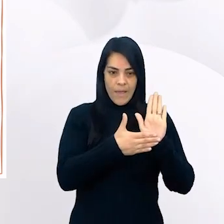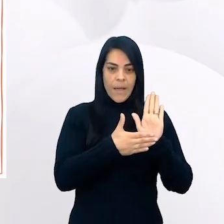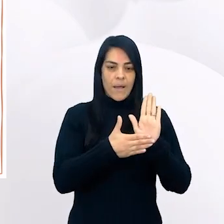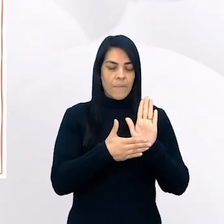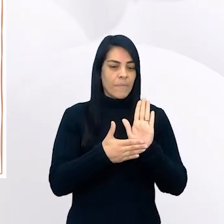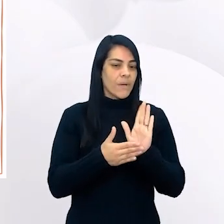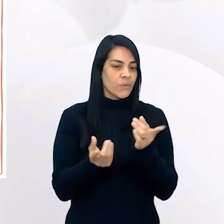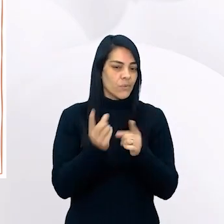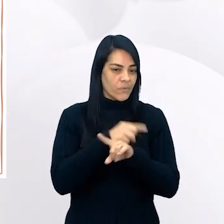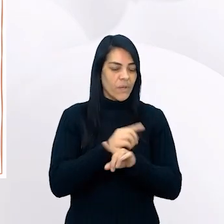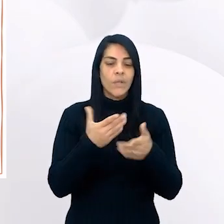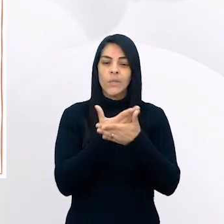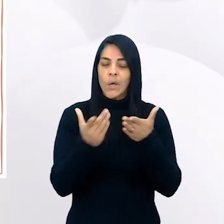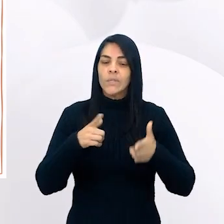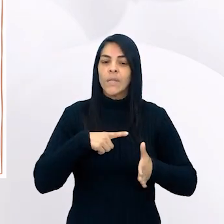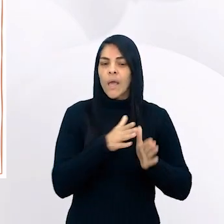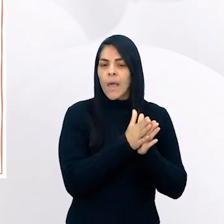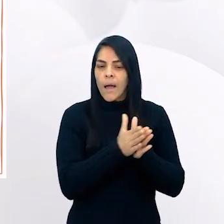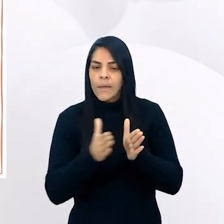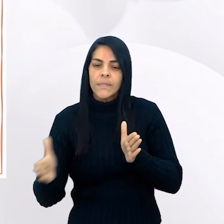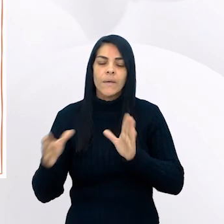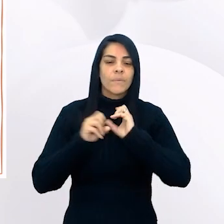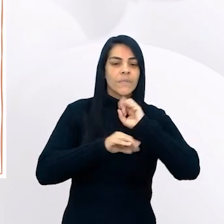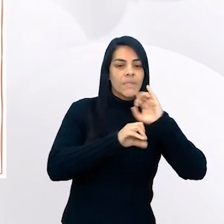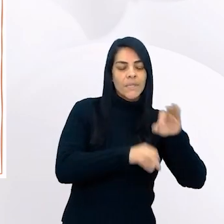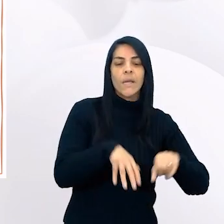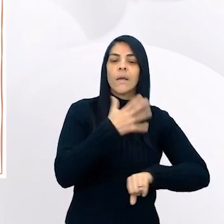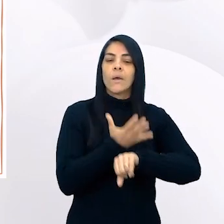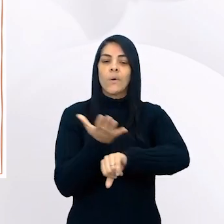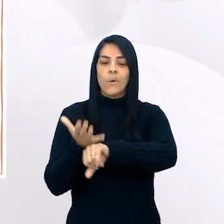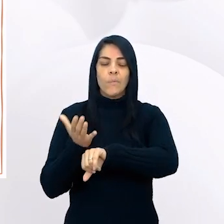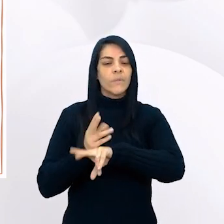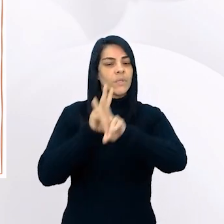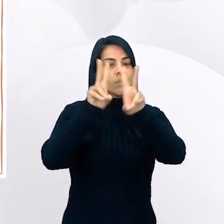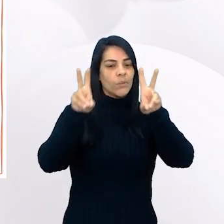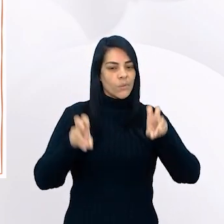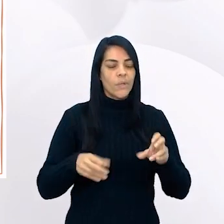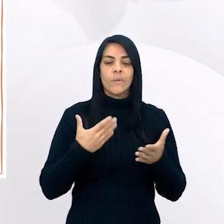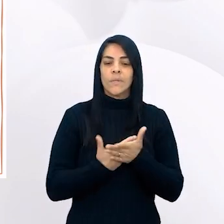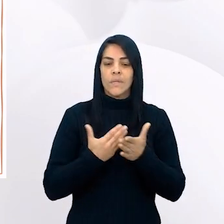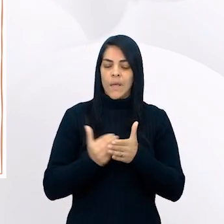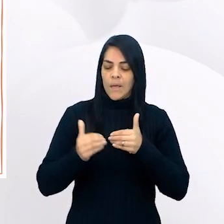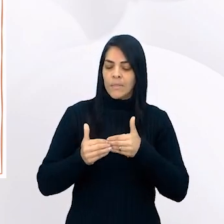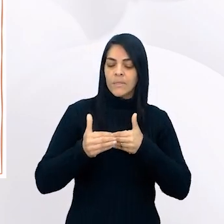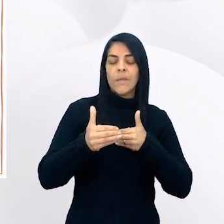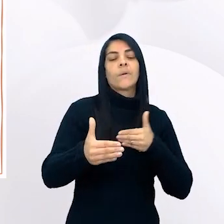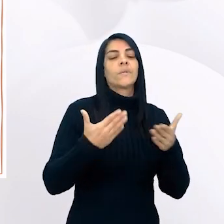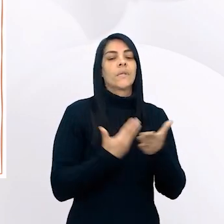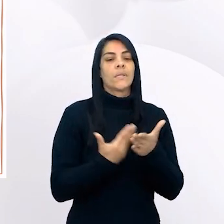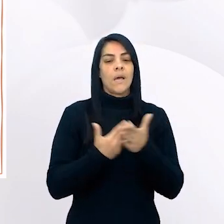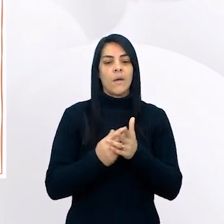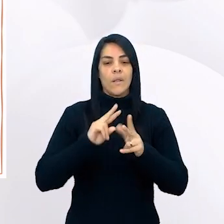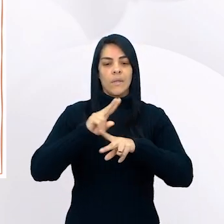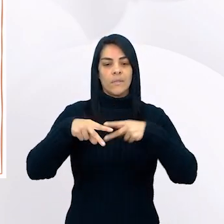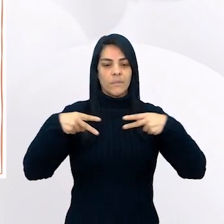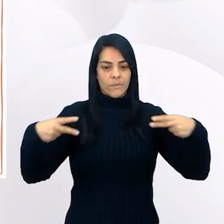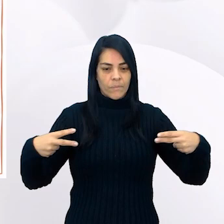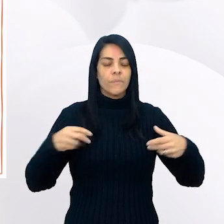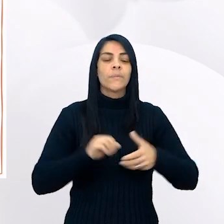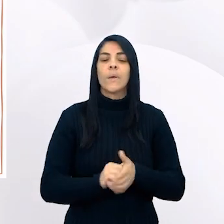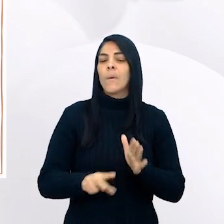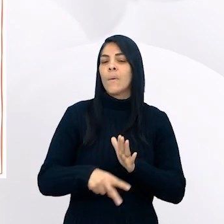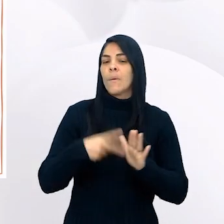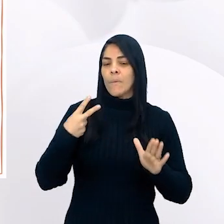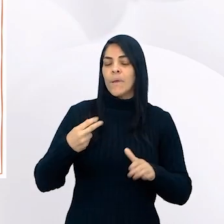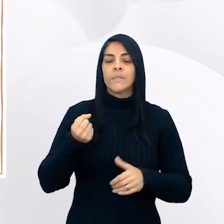Inversamente. Então, a gente tem aí as etapas de ensino, o componente, o tema da aula e a sequência da aula aí, que é a do 2º bimestre, aula 25,